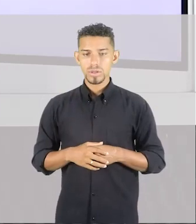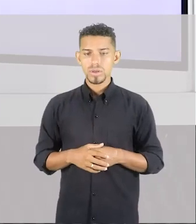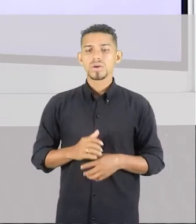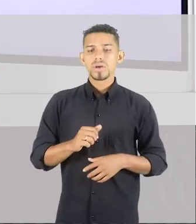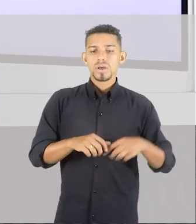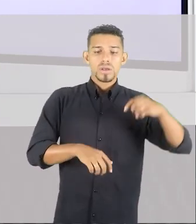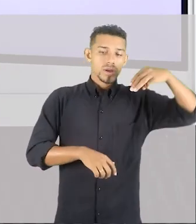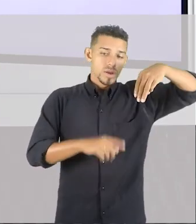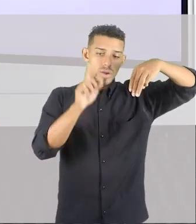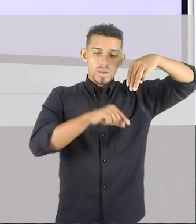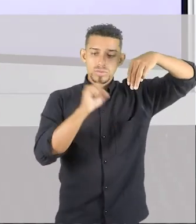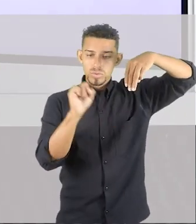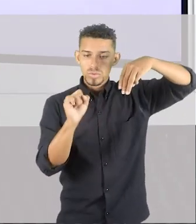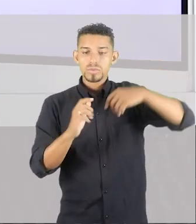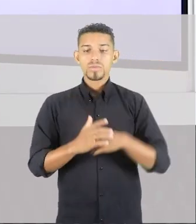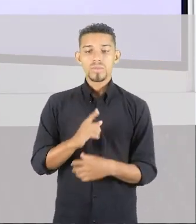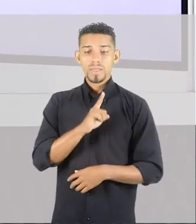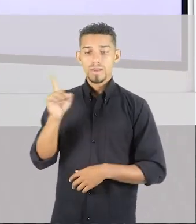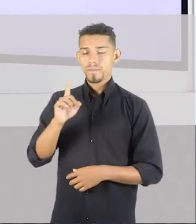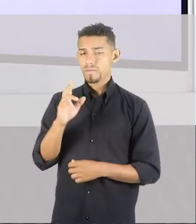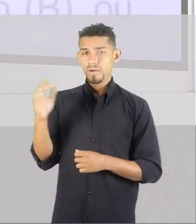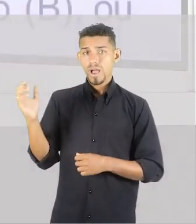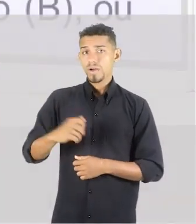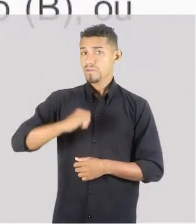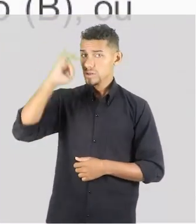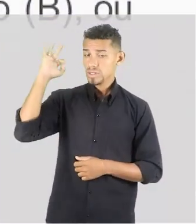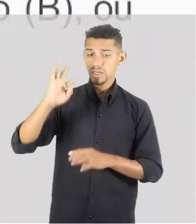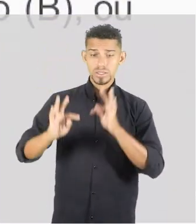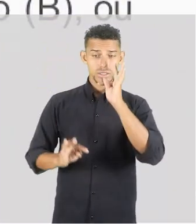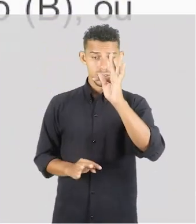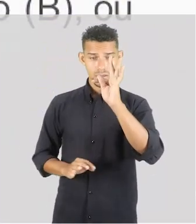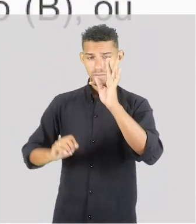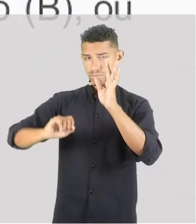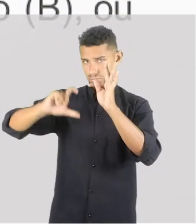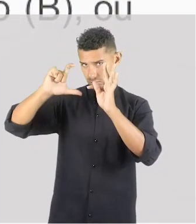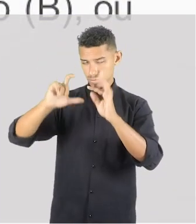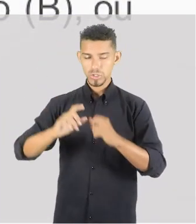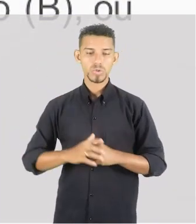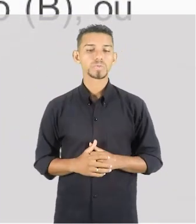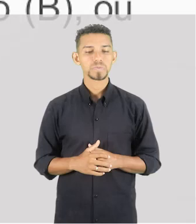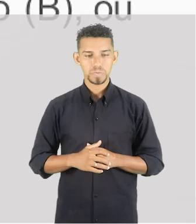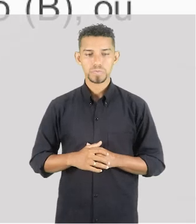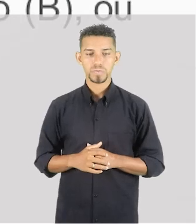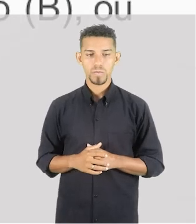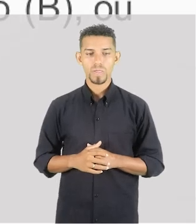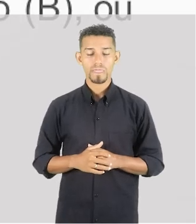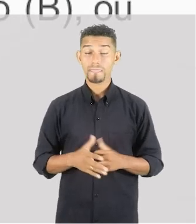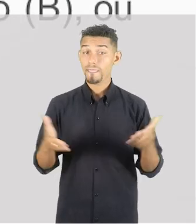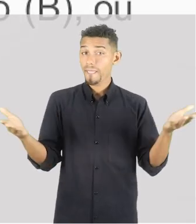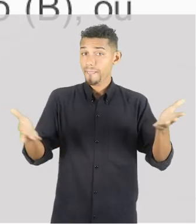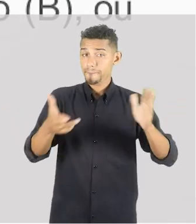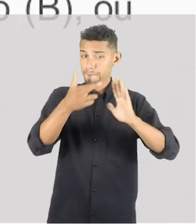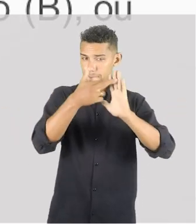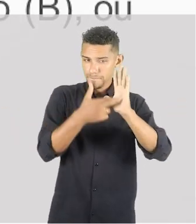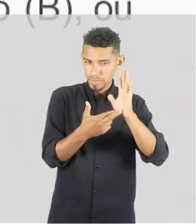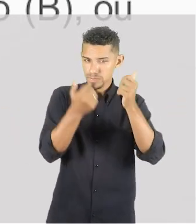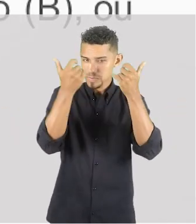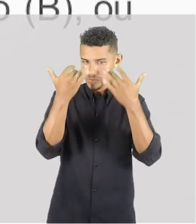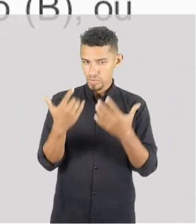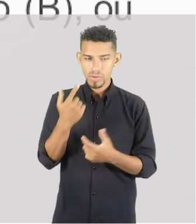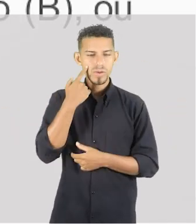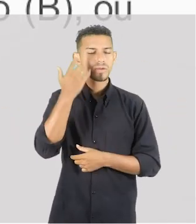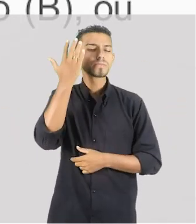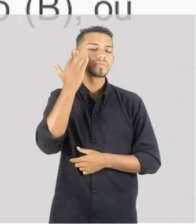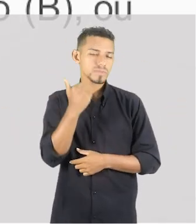teslas, que é o T maiúsculo. Beleza? Tá. Agora é o seguinte, a força, a gente sabe quanto é que